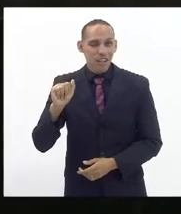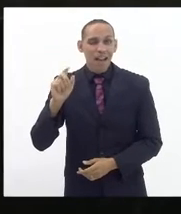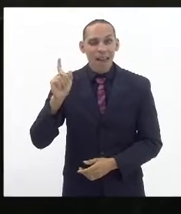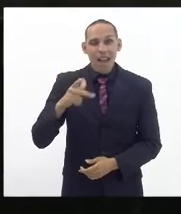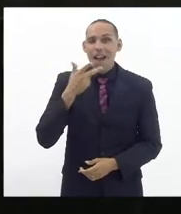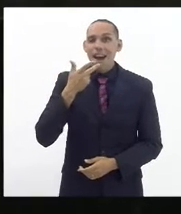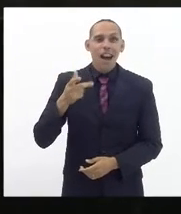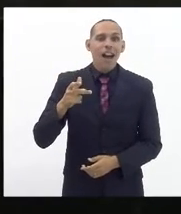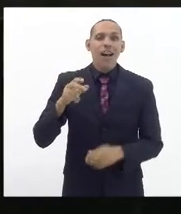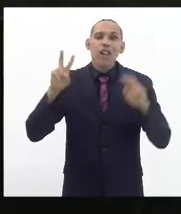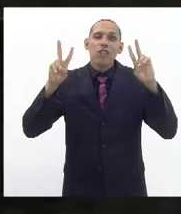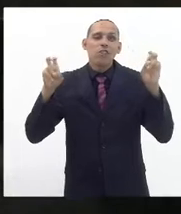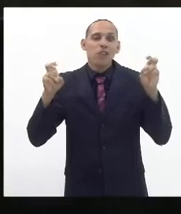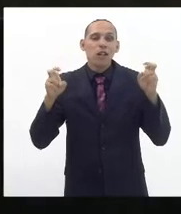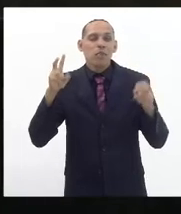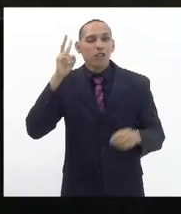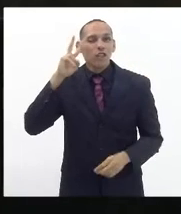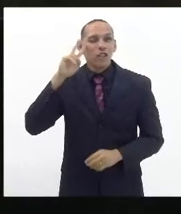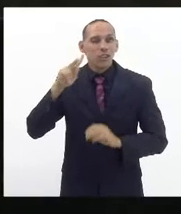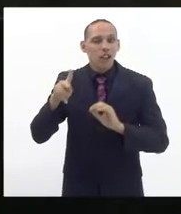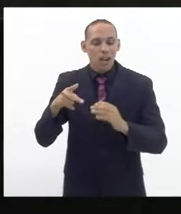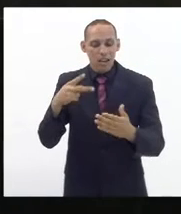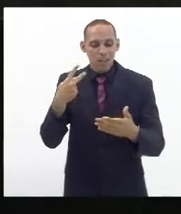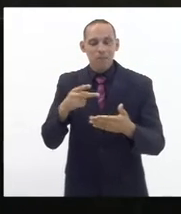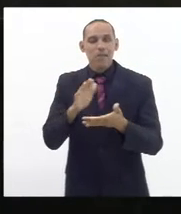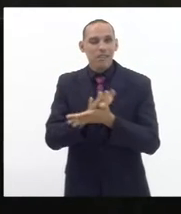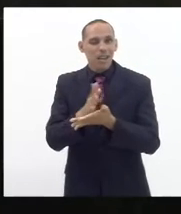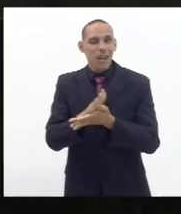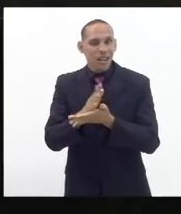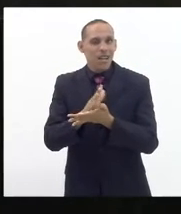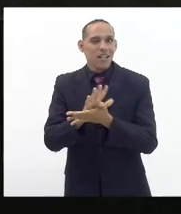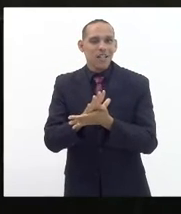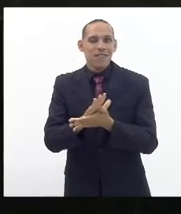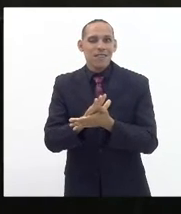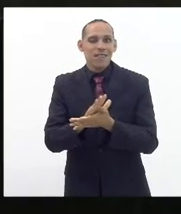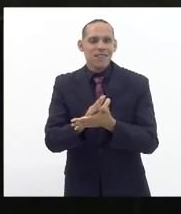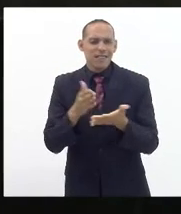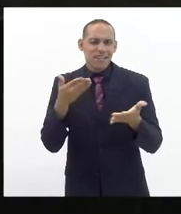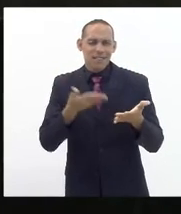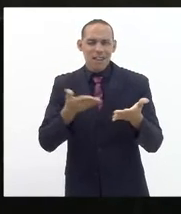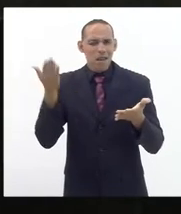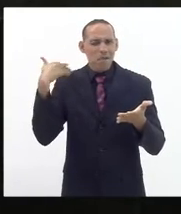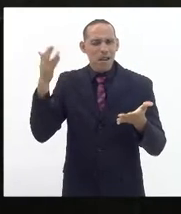história e origem do samba. Essa categoria que já foi vista como